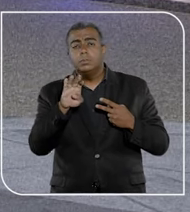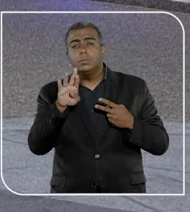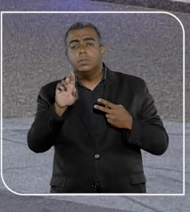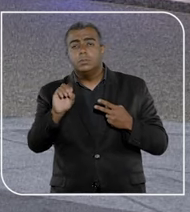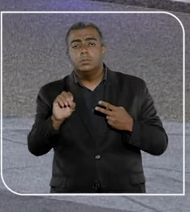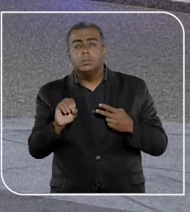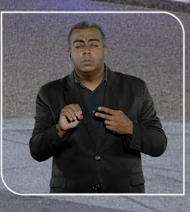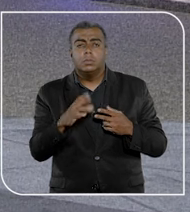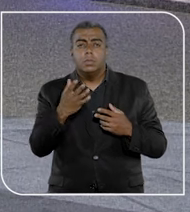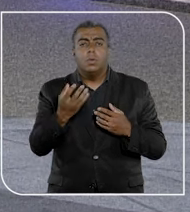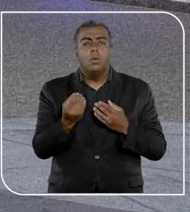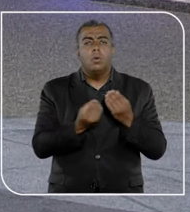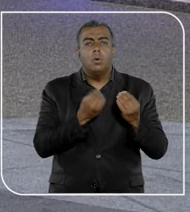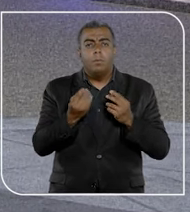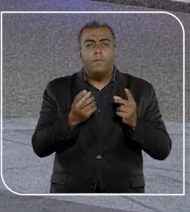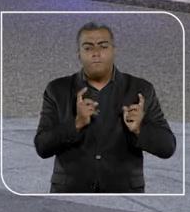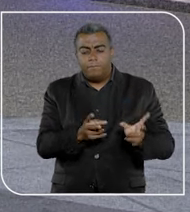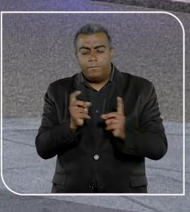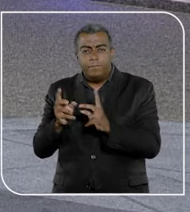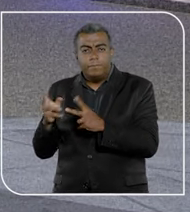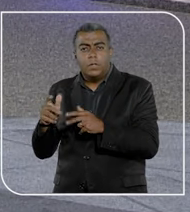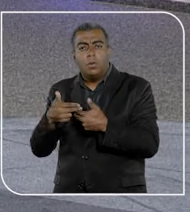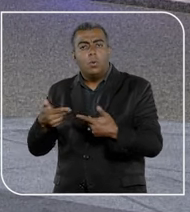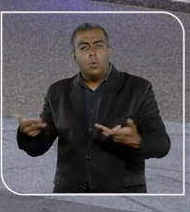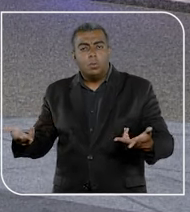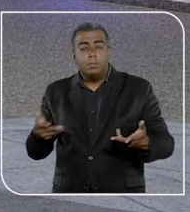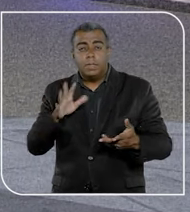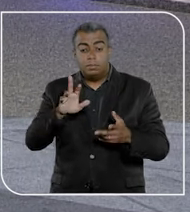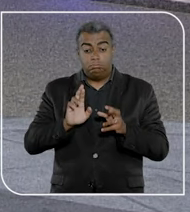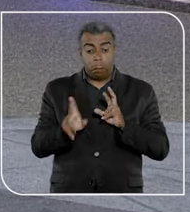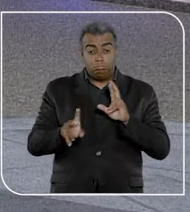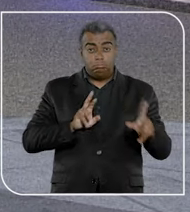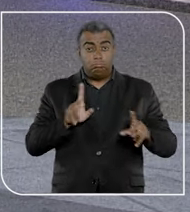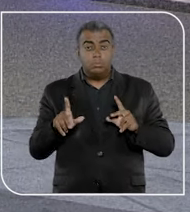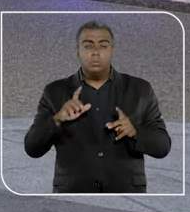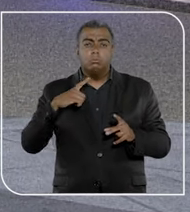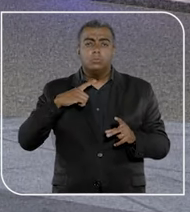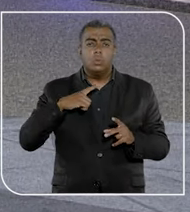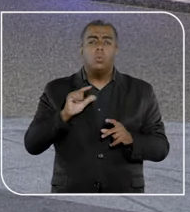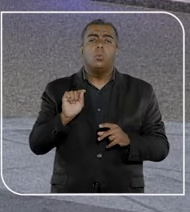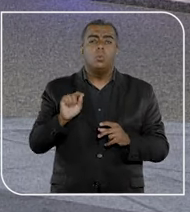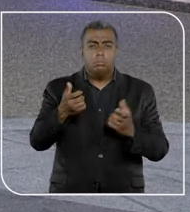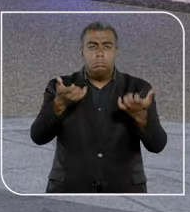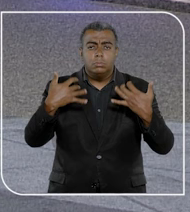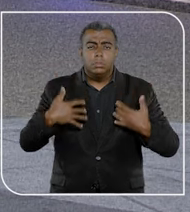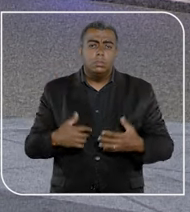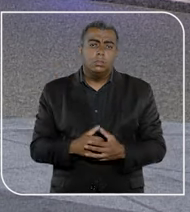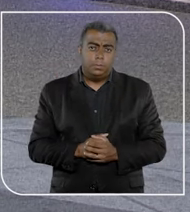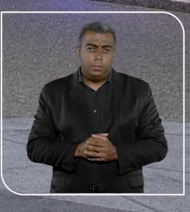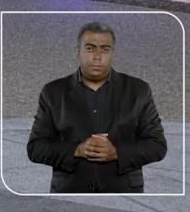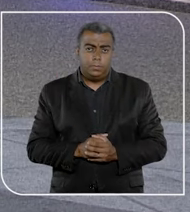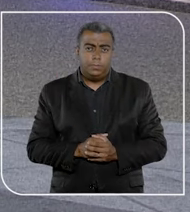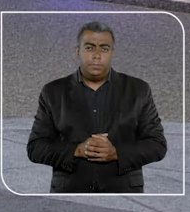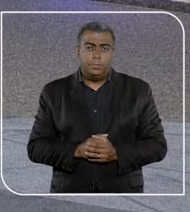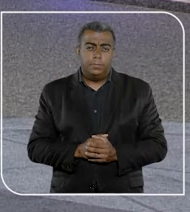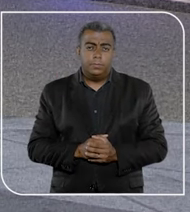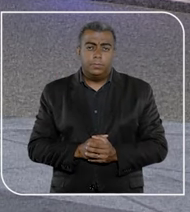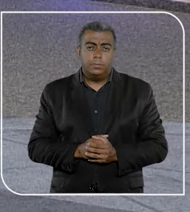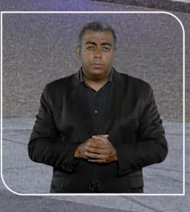Gilberto, quais são as formas de alienação judicial dos bens penhorados e as principais diferenças entre elas?